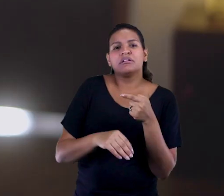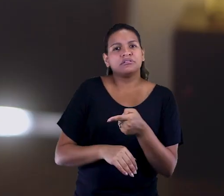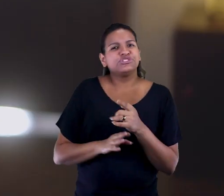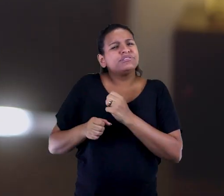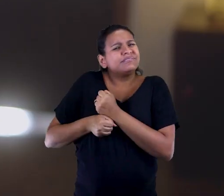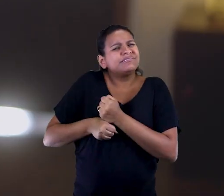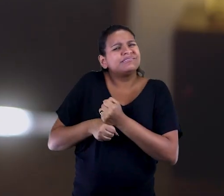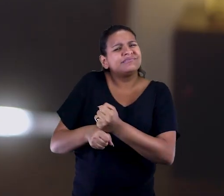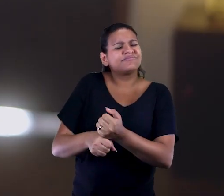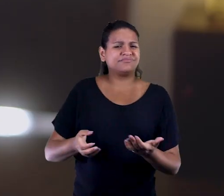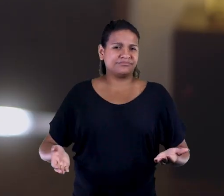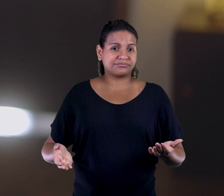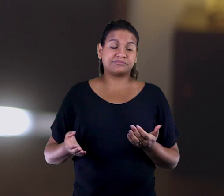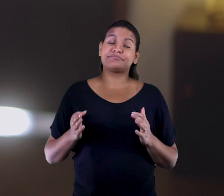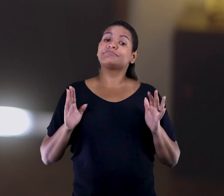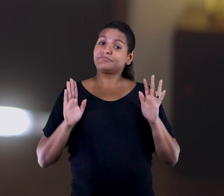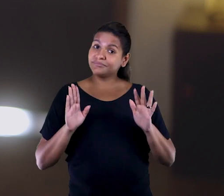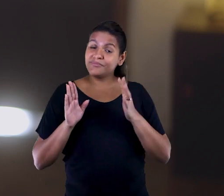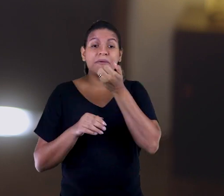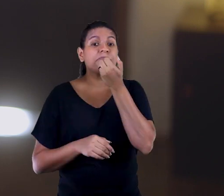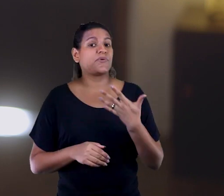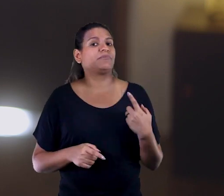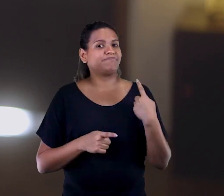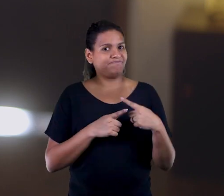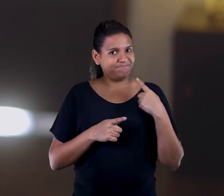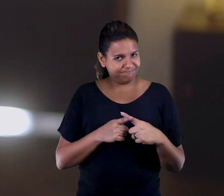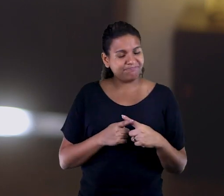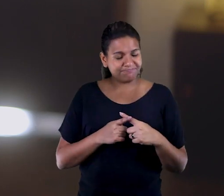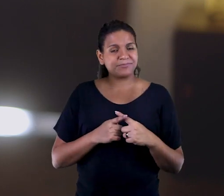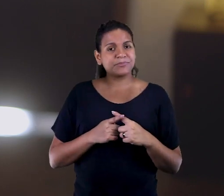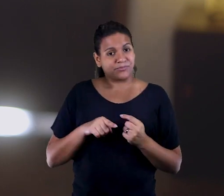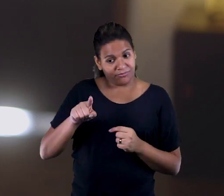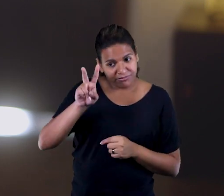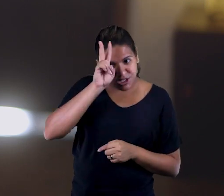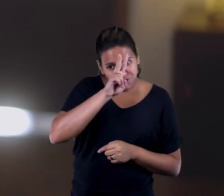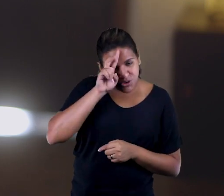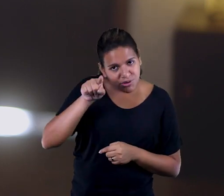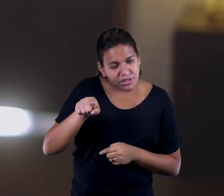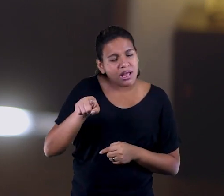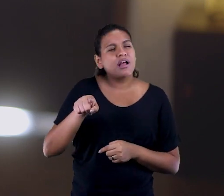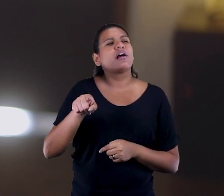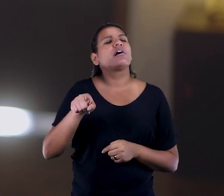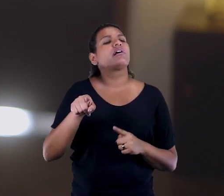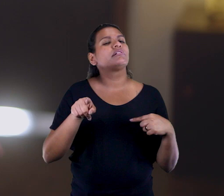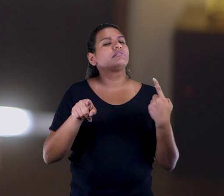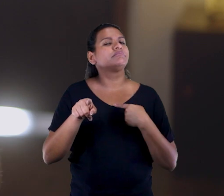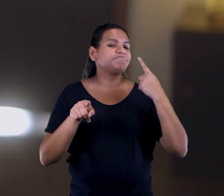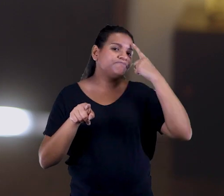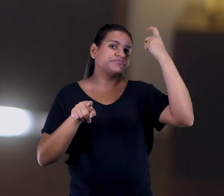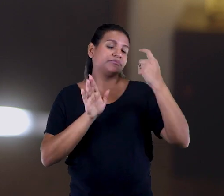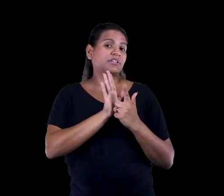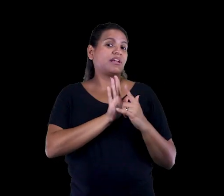A única coisa boa é que abriu um precedente e aí começou a se falar em leis contra